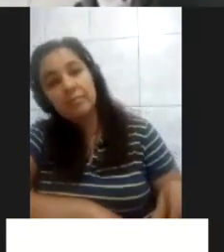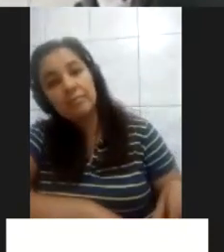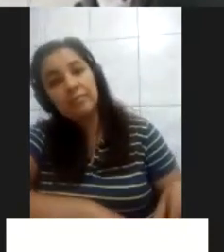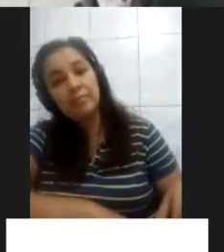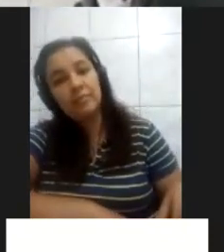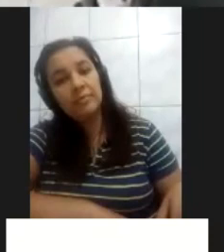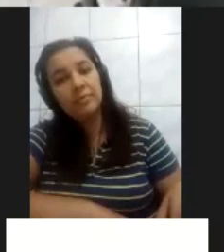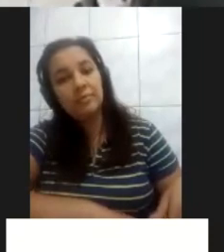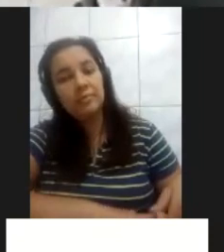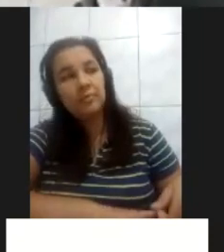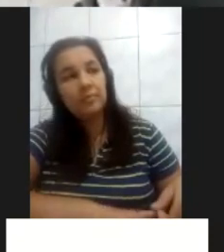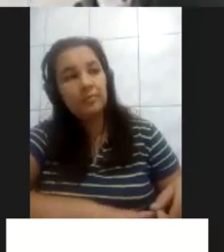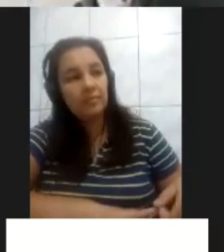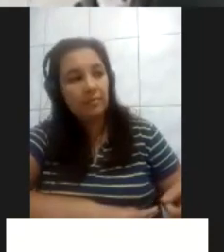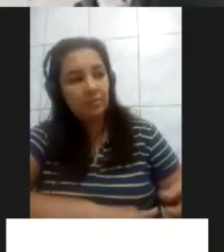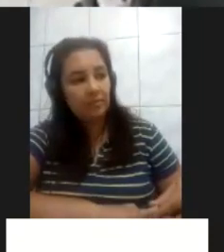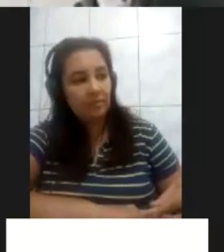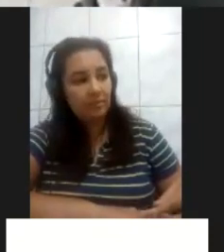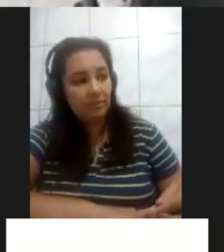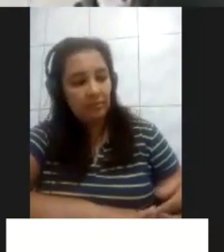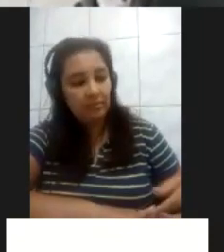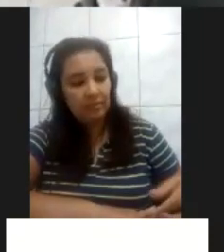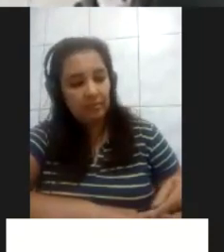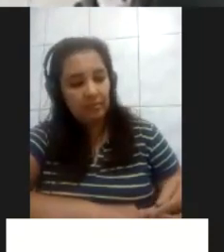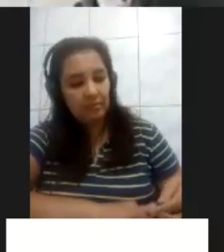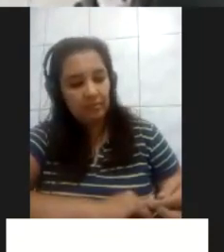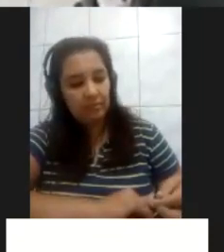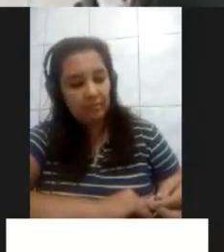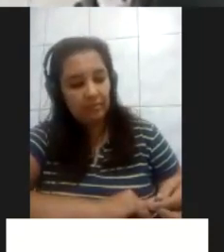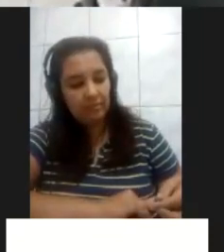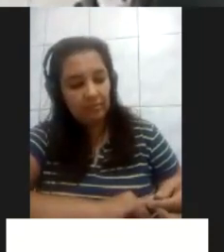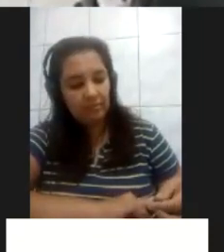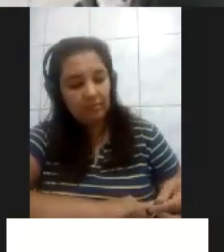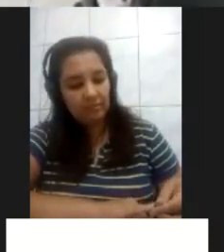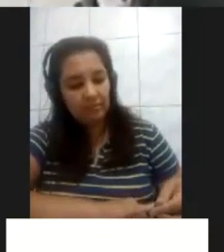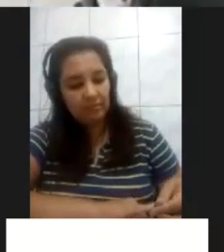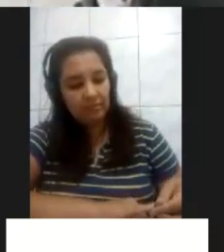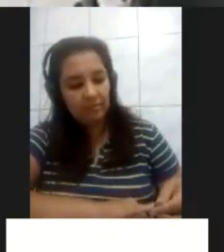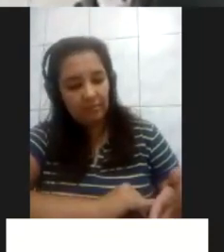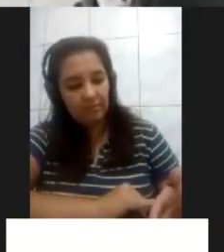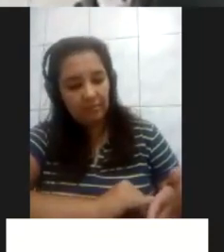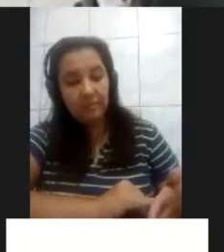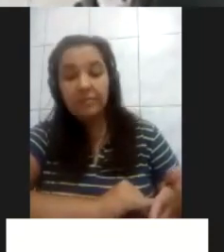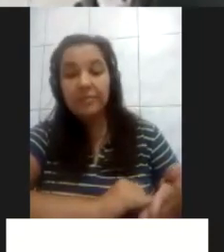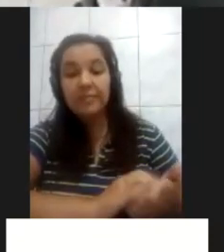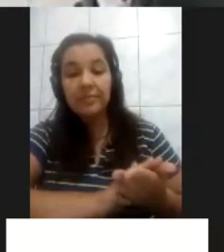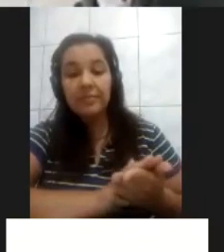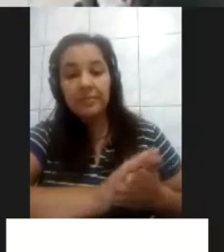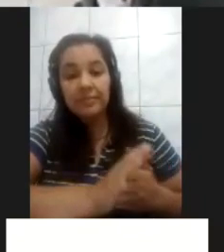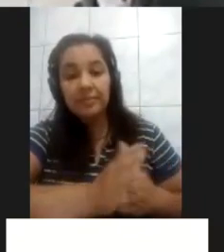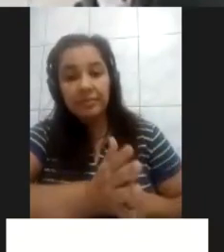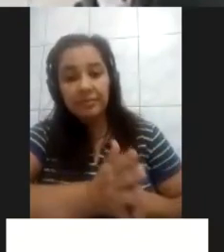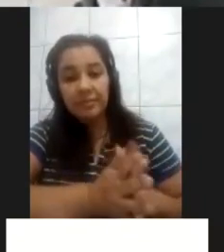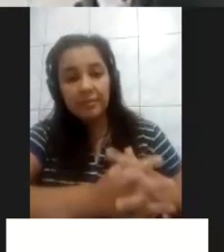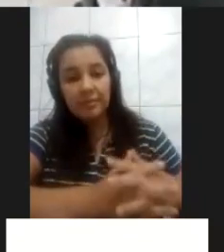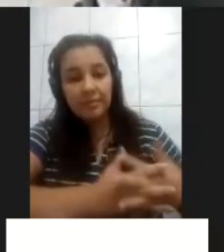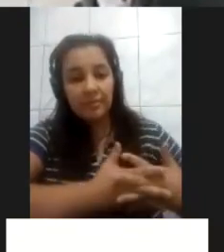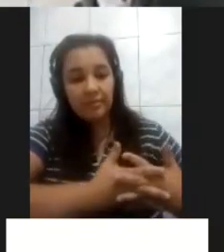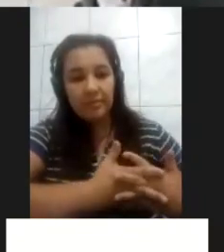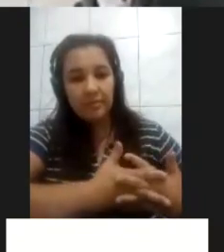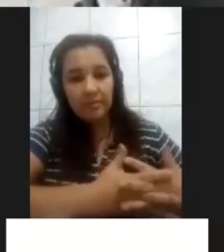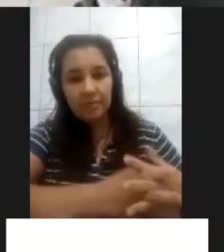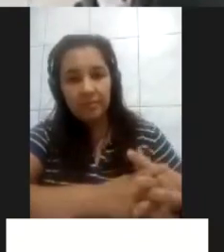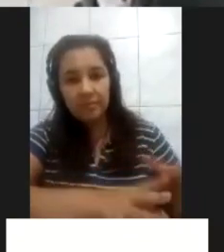vier, a gente caça ela em casa, tem que vir. Ela não tem alternativa. Obrigada, Aline. Aline tem muita expertise já